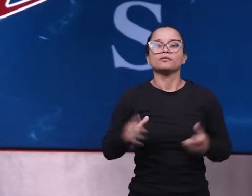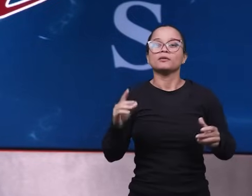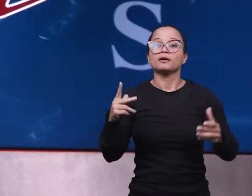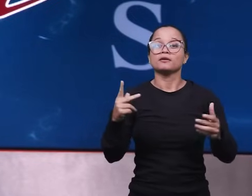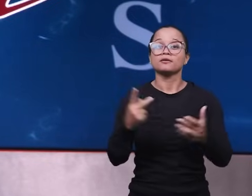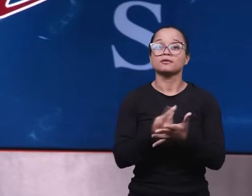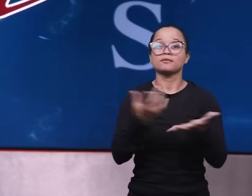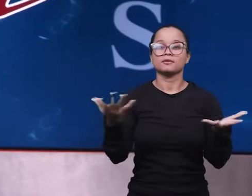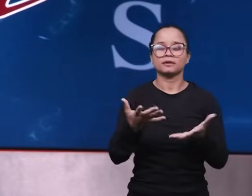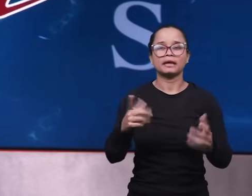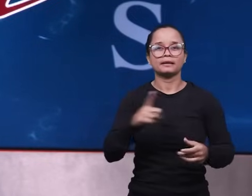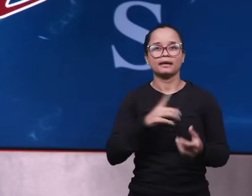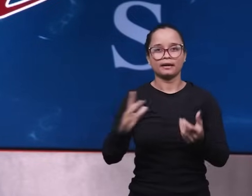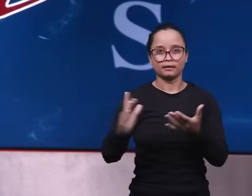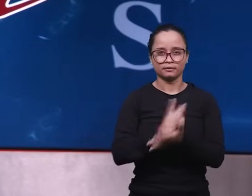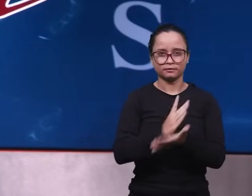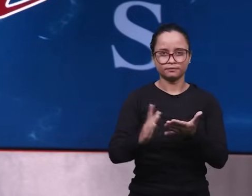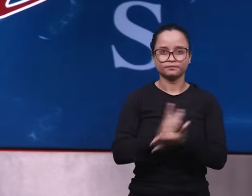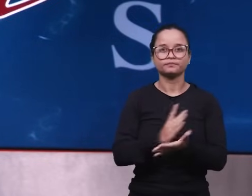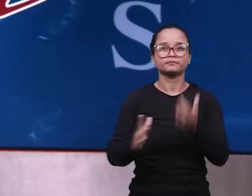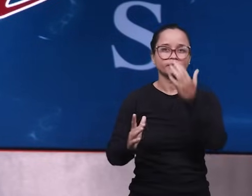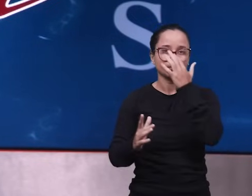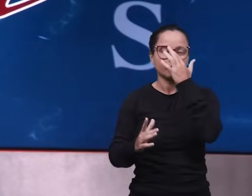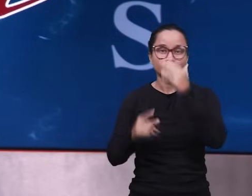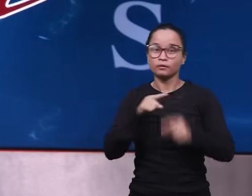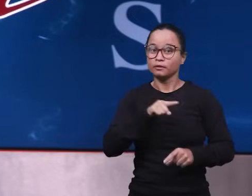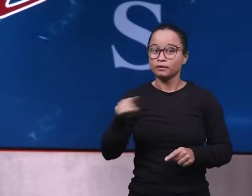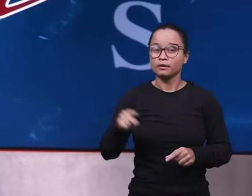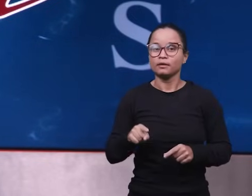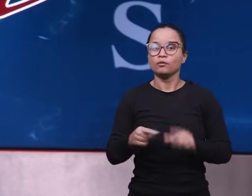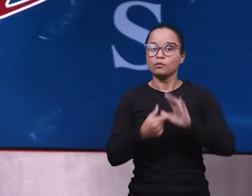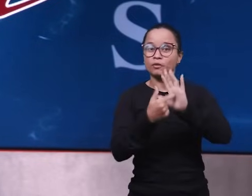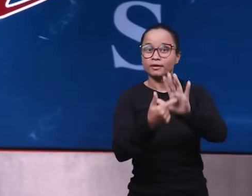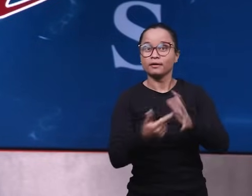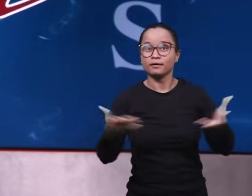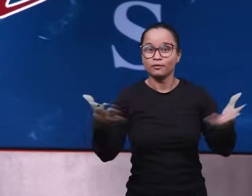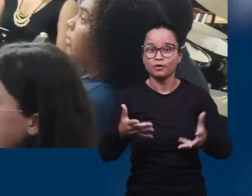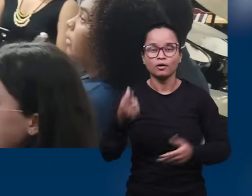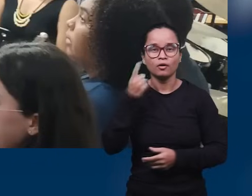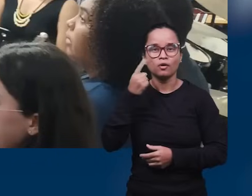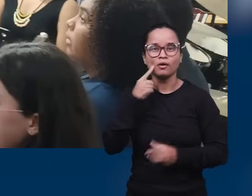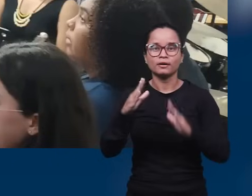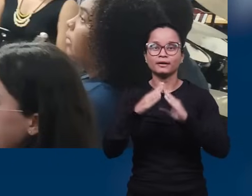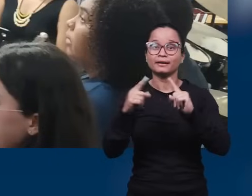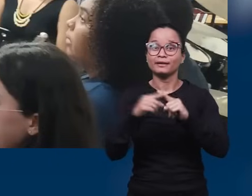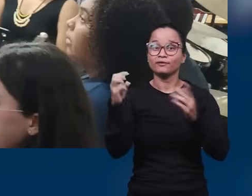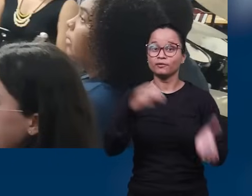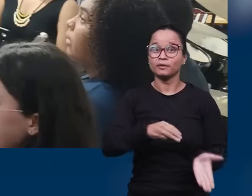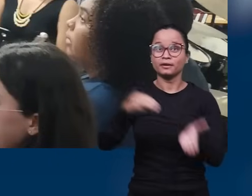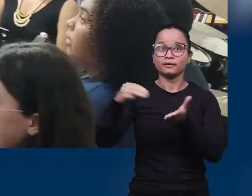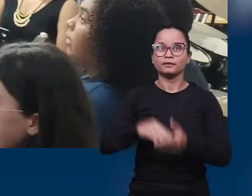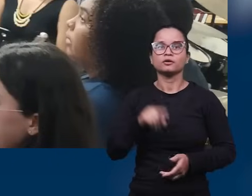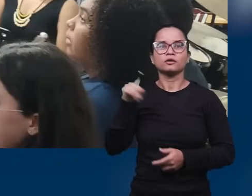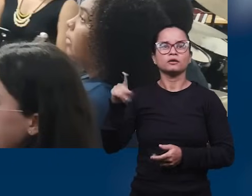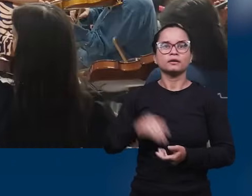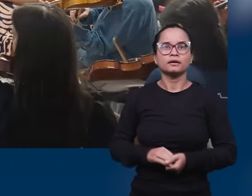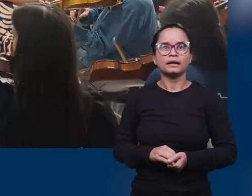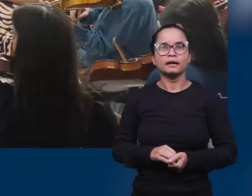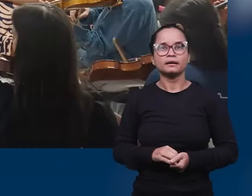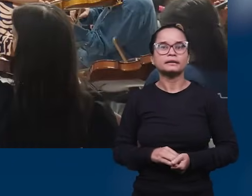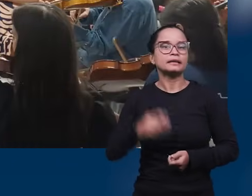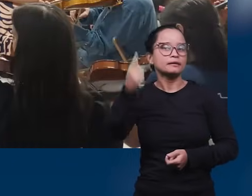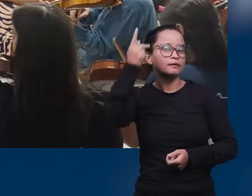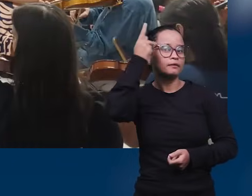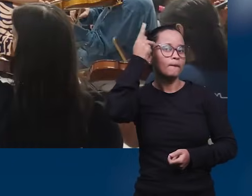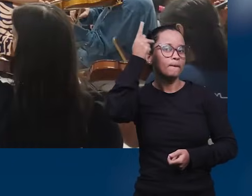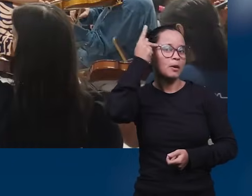eventos, nós tivemos algumas consagrações, vamos falar agora da consagração, vou mostrar aí, mostra para a gente aí, a igreja Cristã Maranata Francisco Morato,